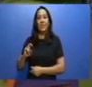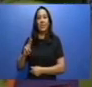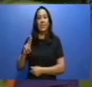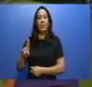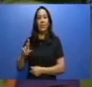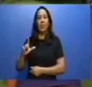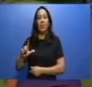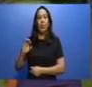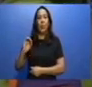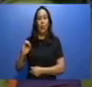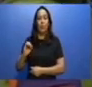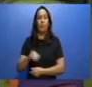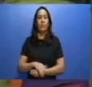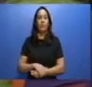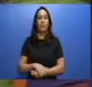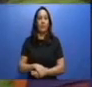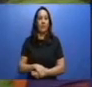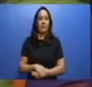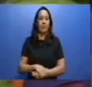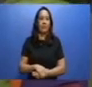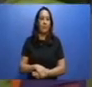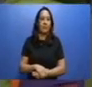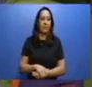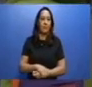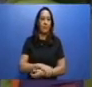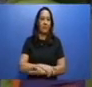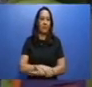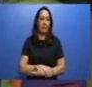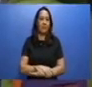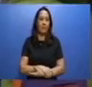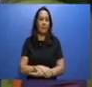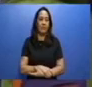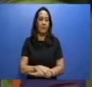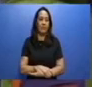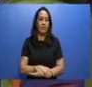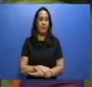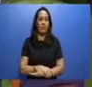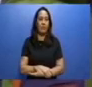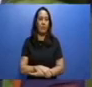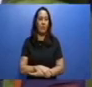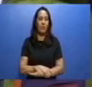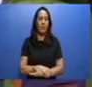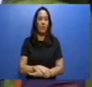lá. Com C, tá? O círculo.